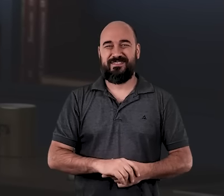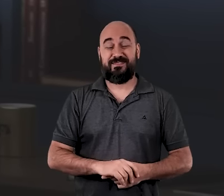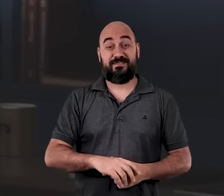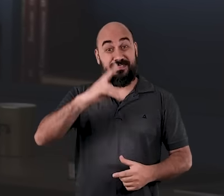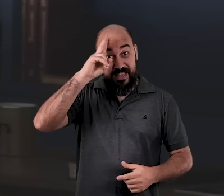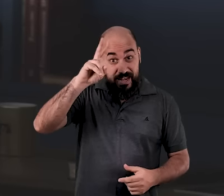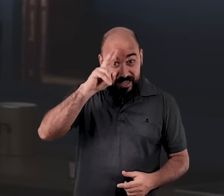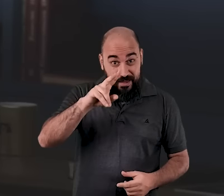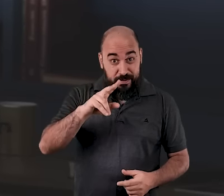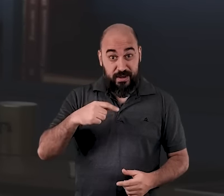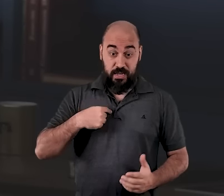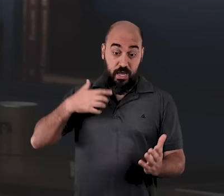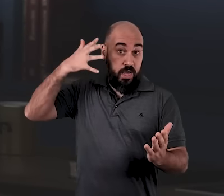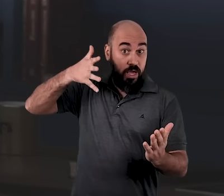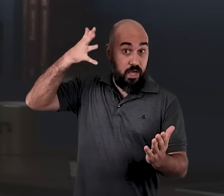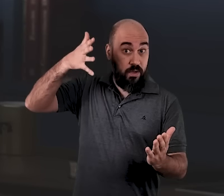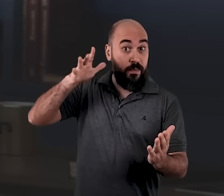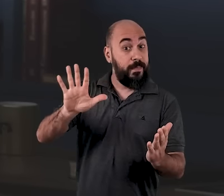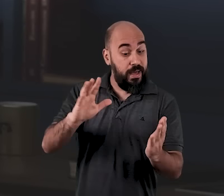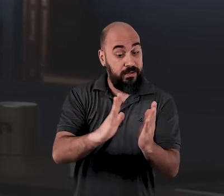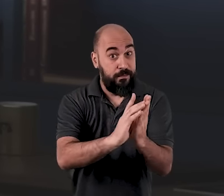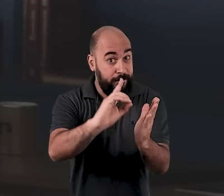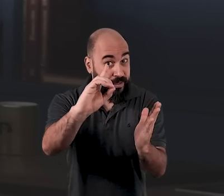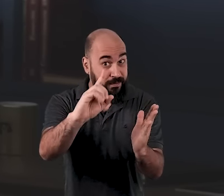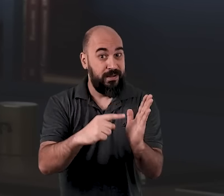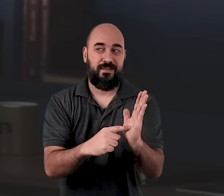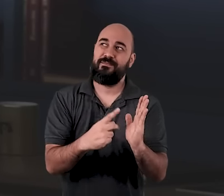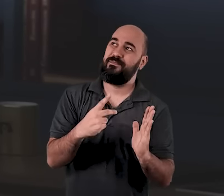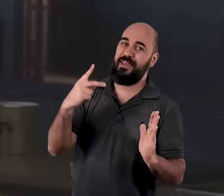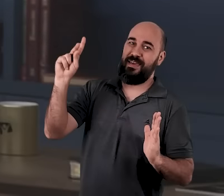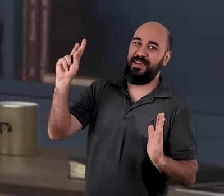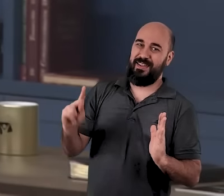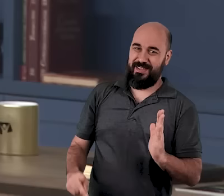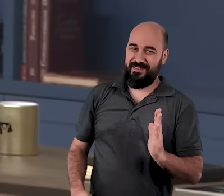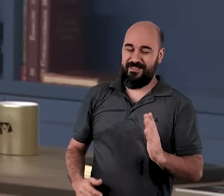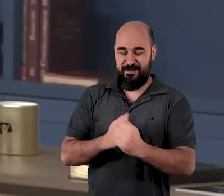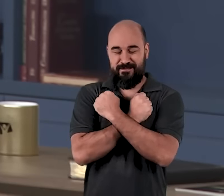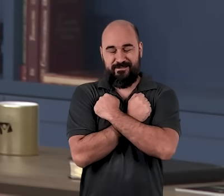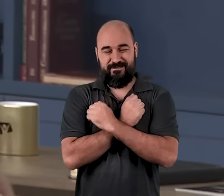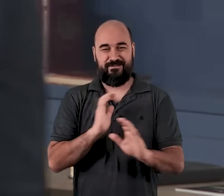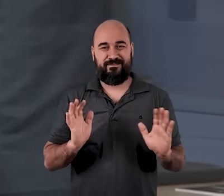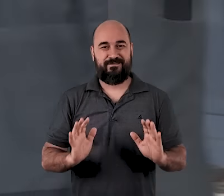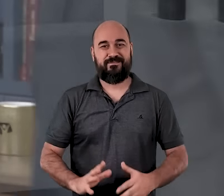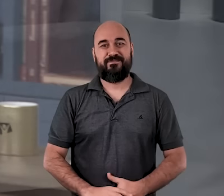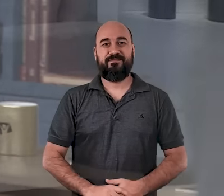Lembre-se, a voz é nossa, mas a palavra é de Deus. Um abraço.